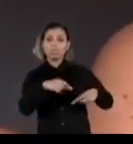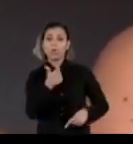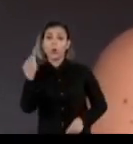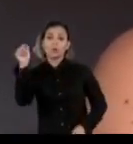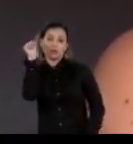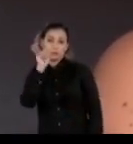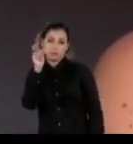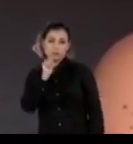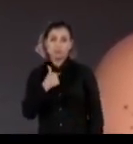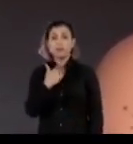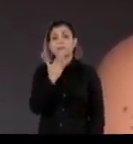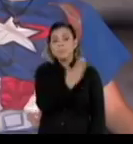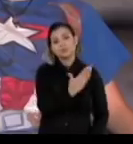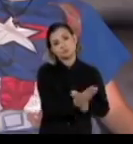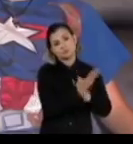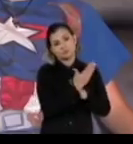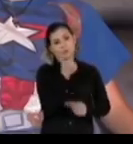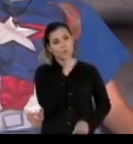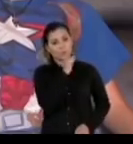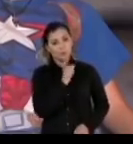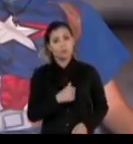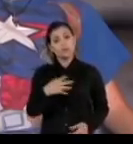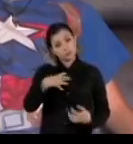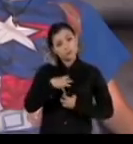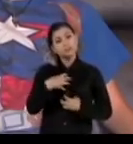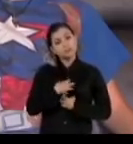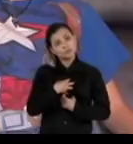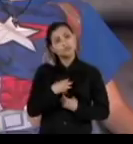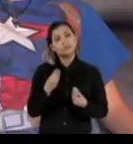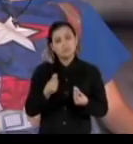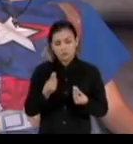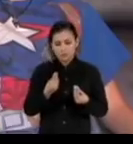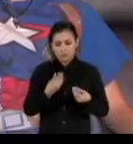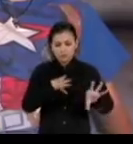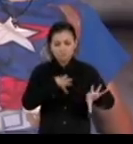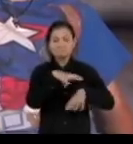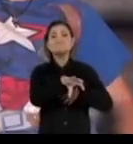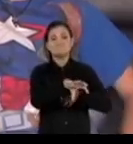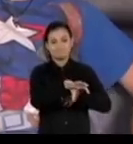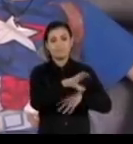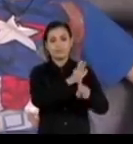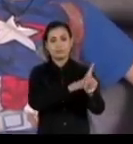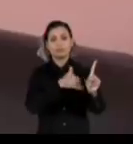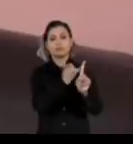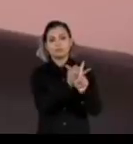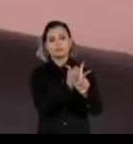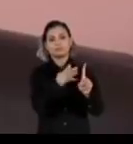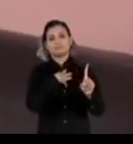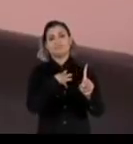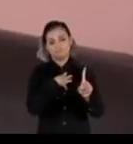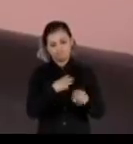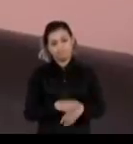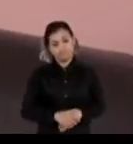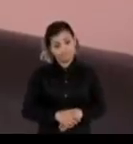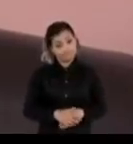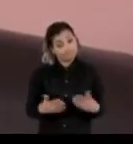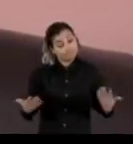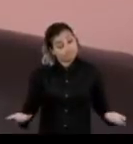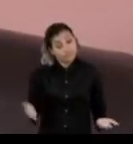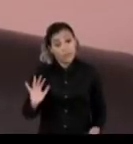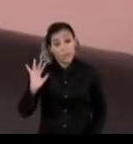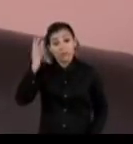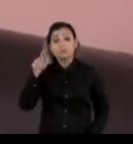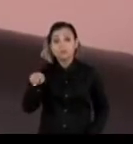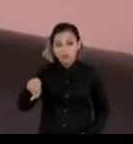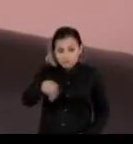aluna. Pediu ajuda para a mãe. Eu me senti no lugar das pessoas que sofriam bullying, percebi o que elas sentem. Nas duas situações, a Janaína